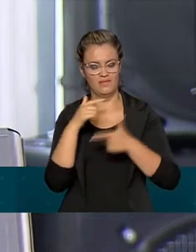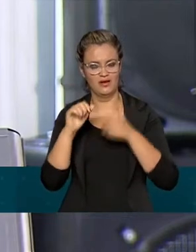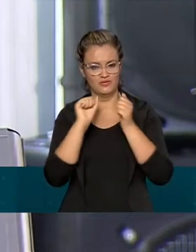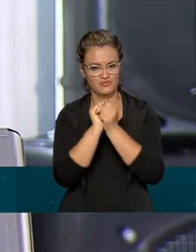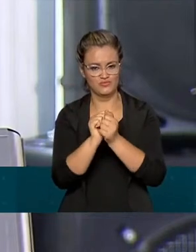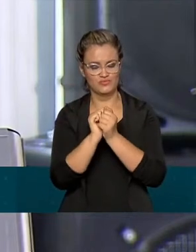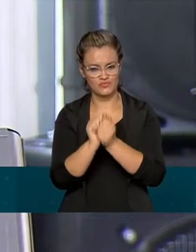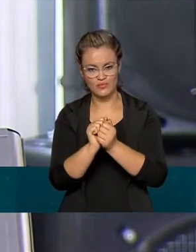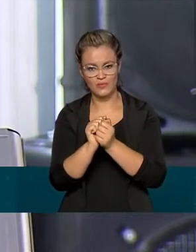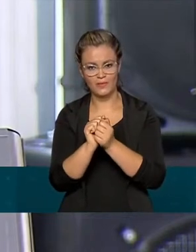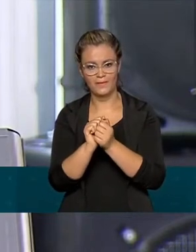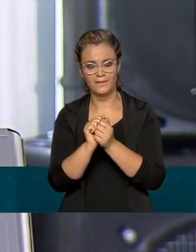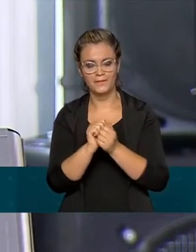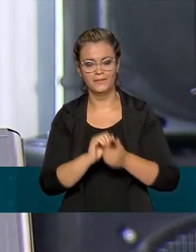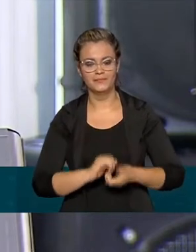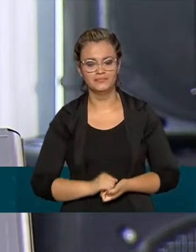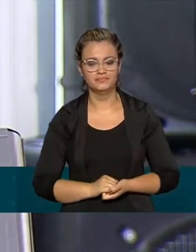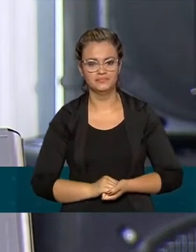de ombrear,